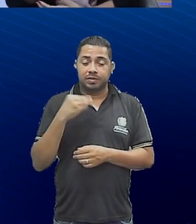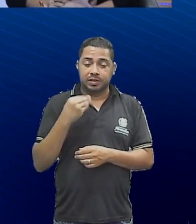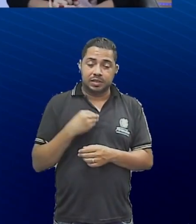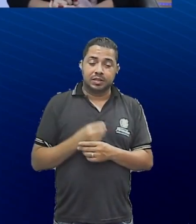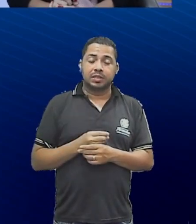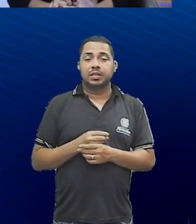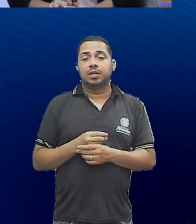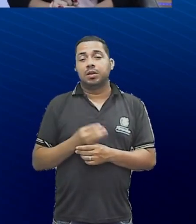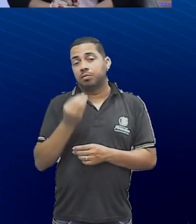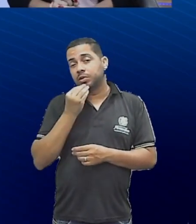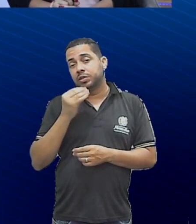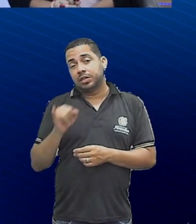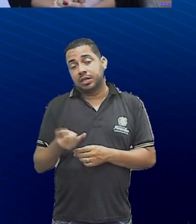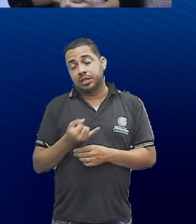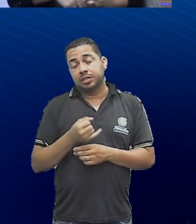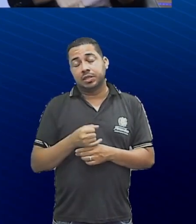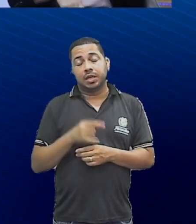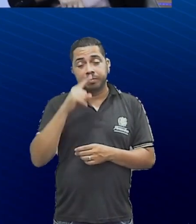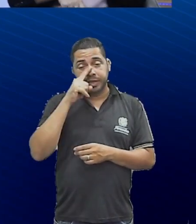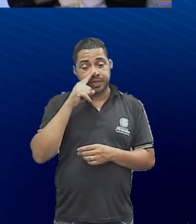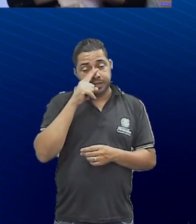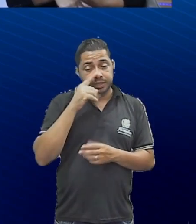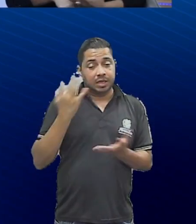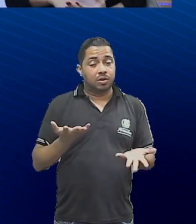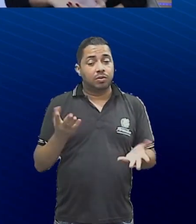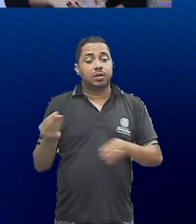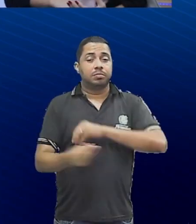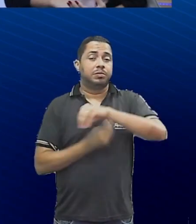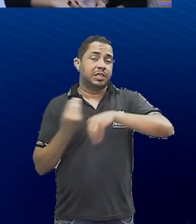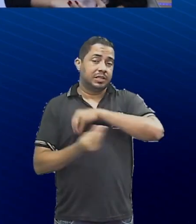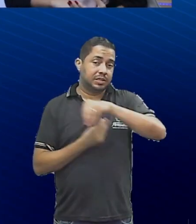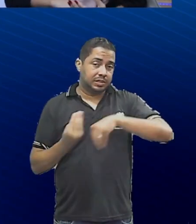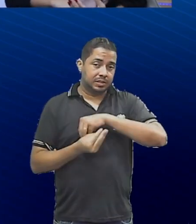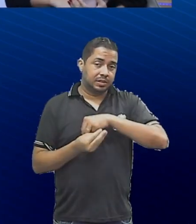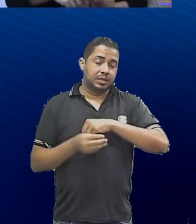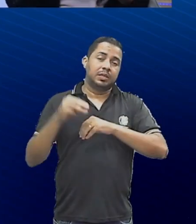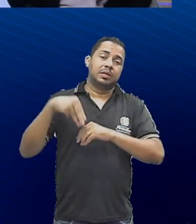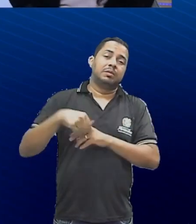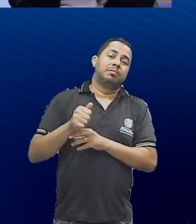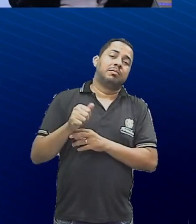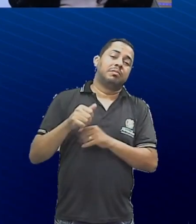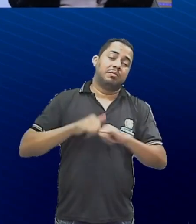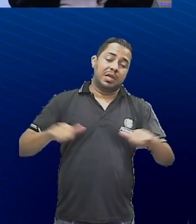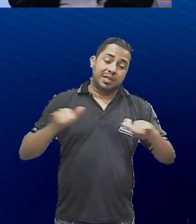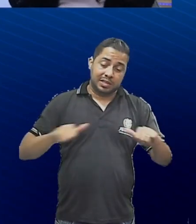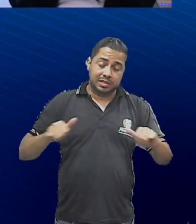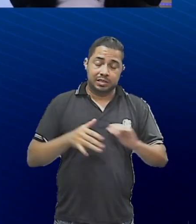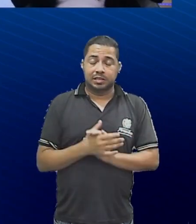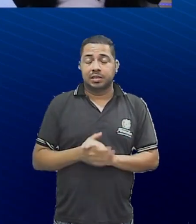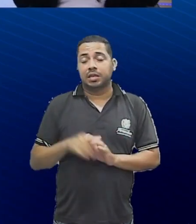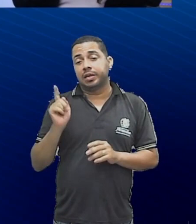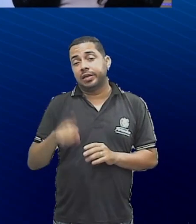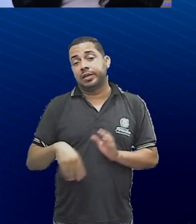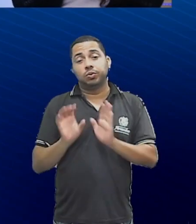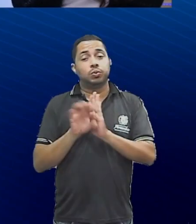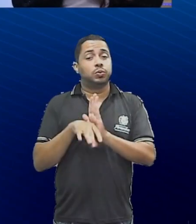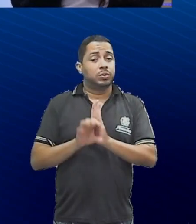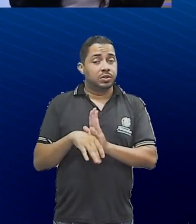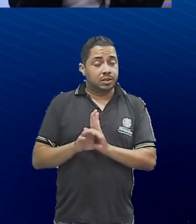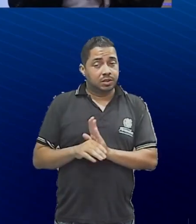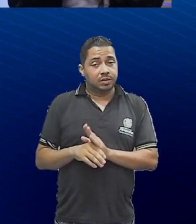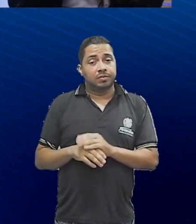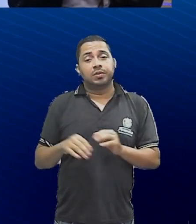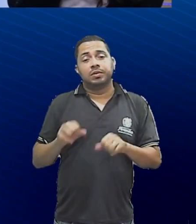ameaças. E aí vamos para o mix de marketing, né? Que é um conceito que foi bastante